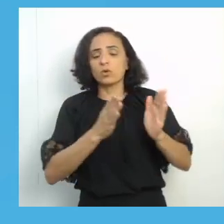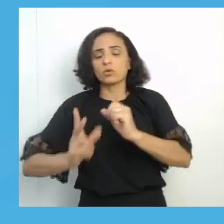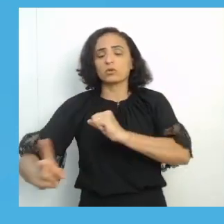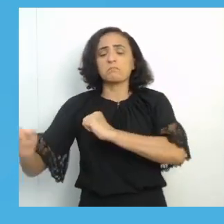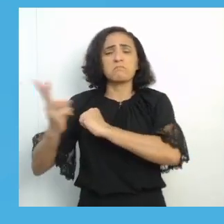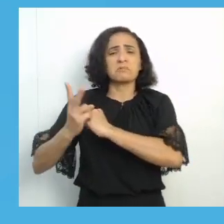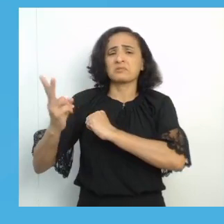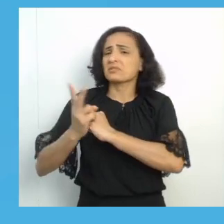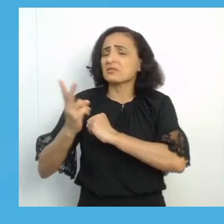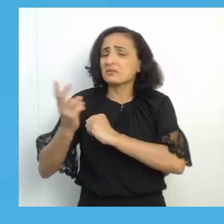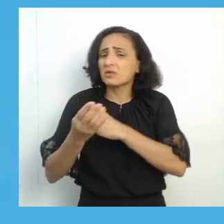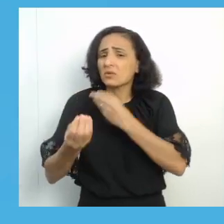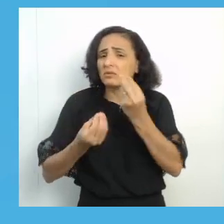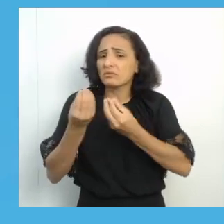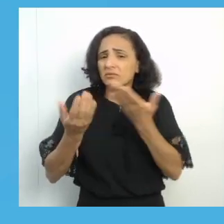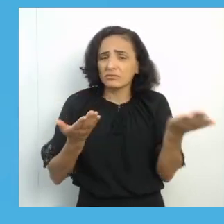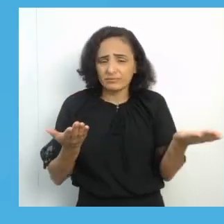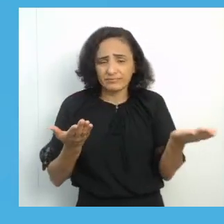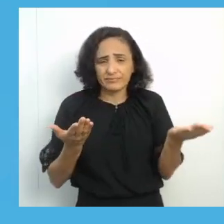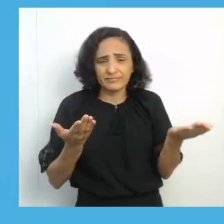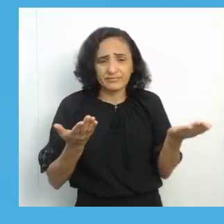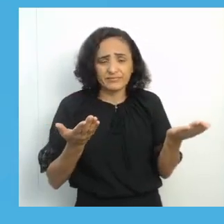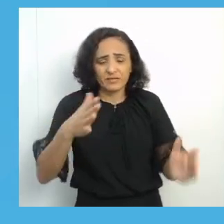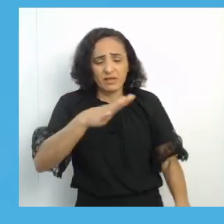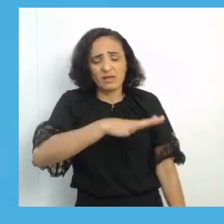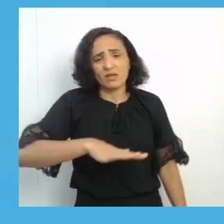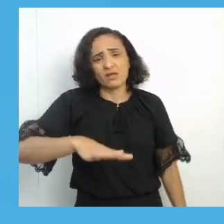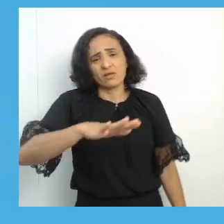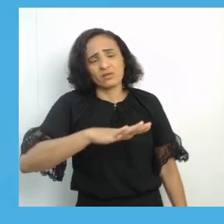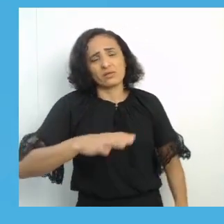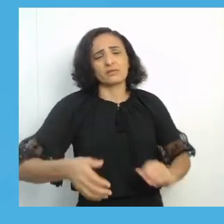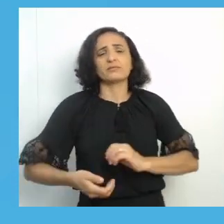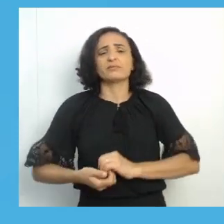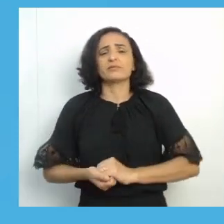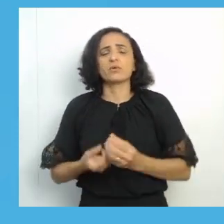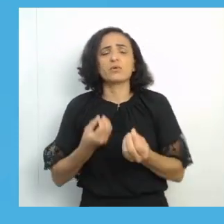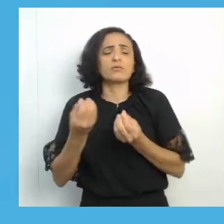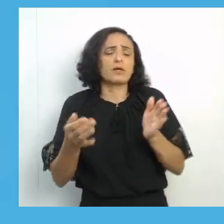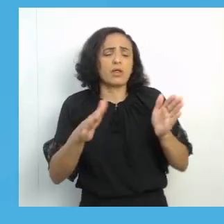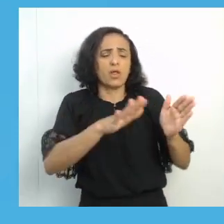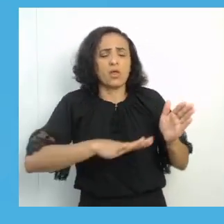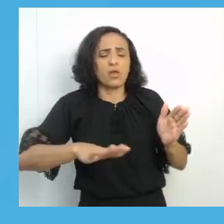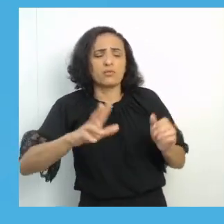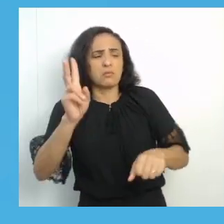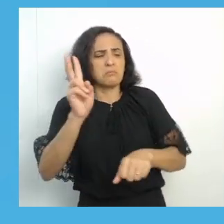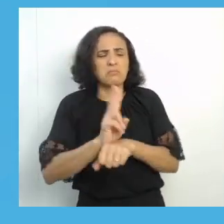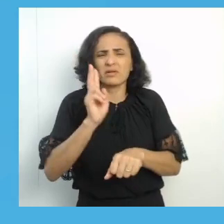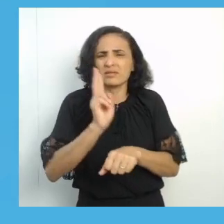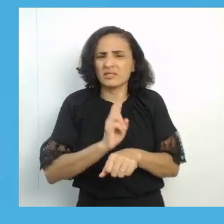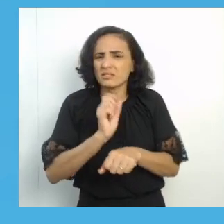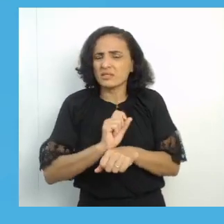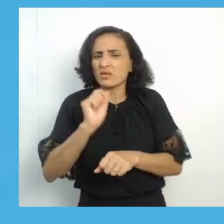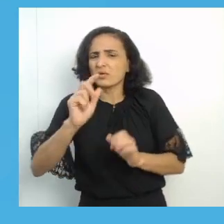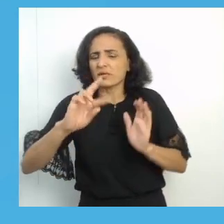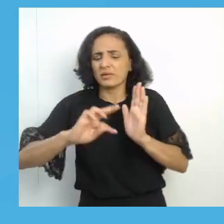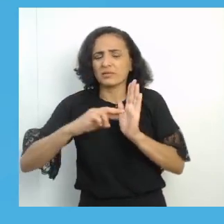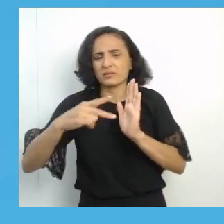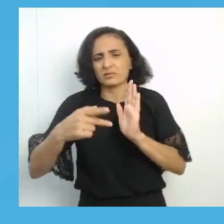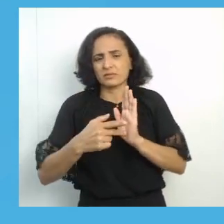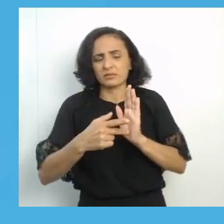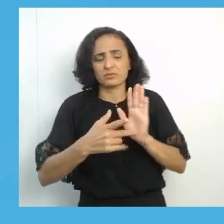etiologia multifatorial. Quando se fala de fatores de proteção, eu vou falar do bom vínculo